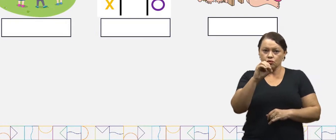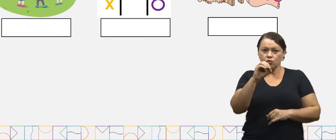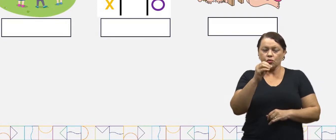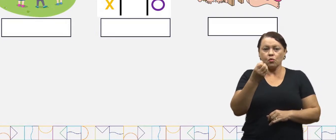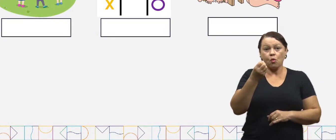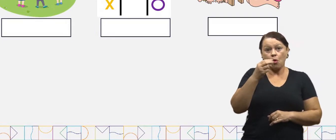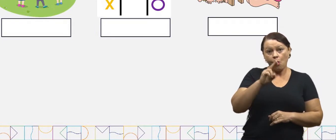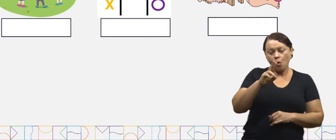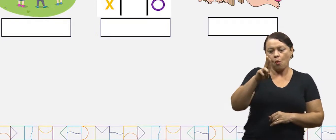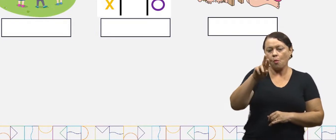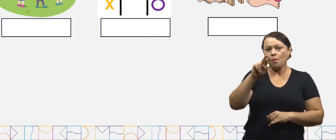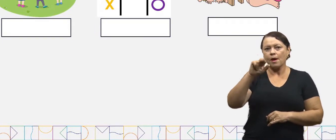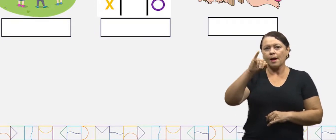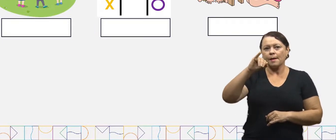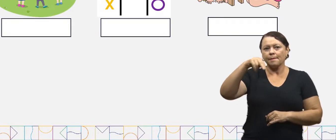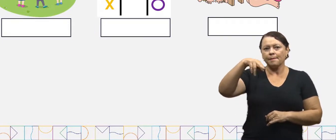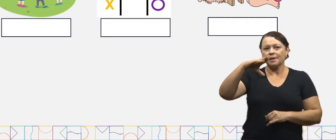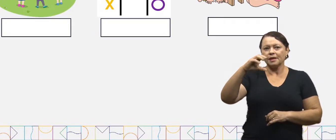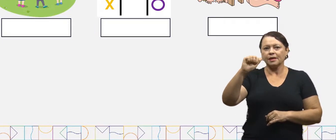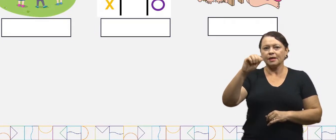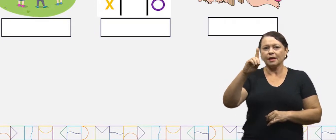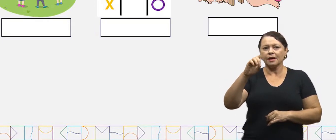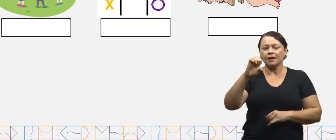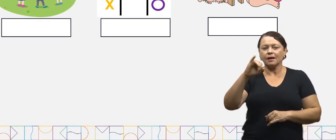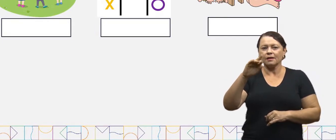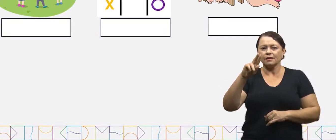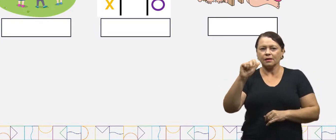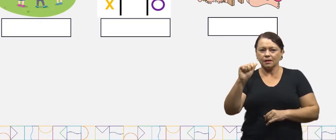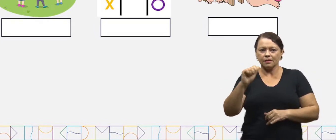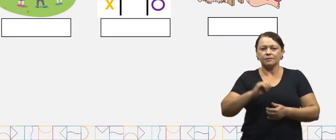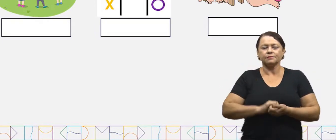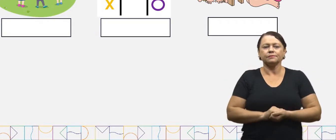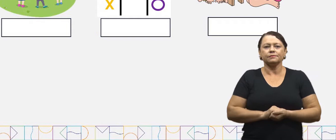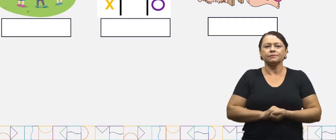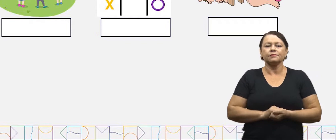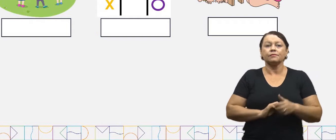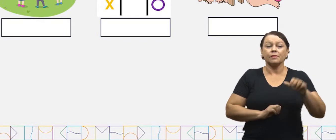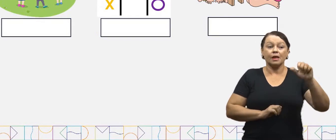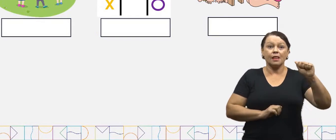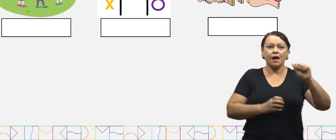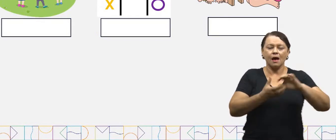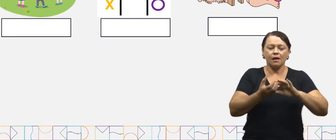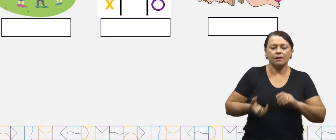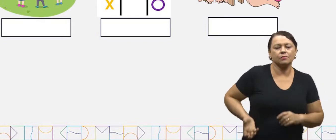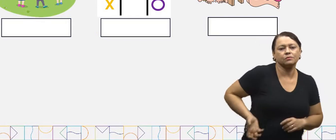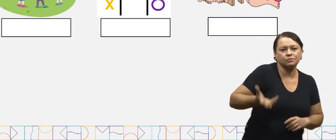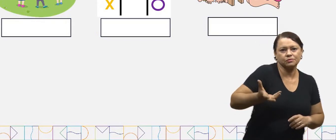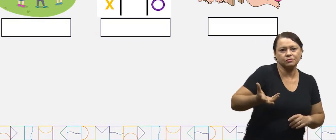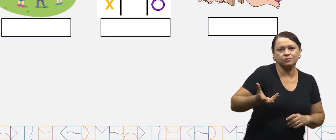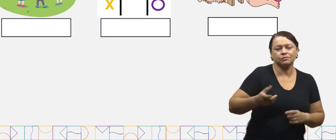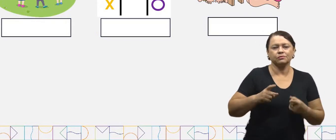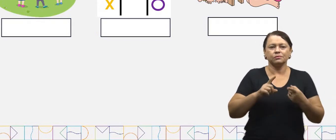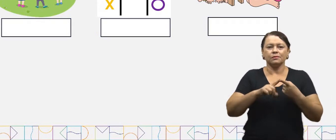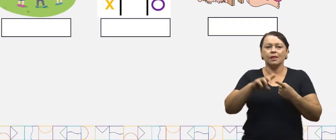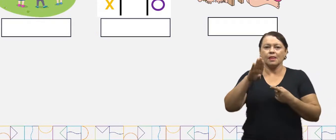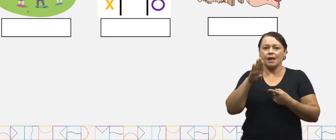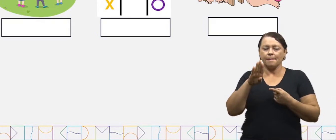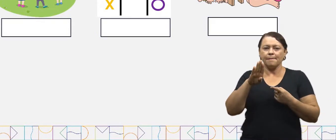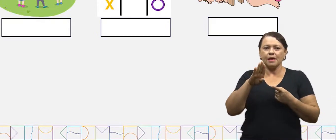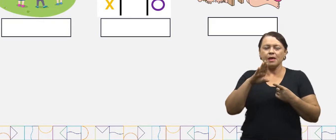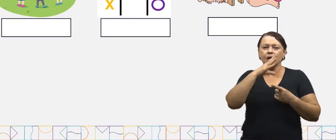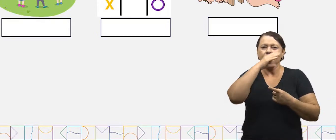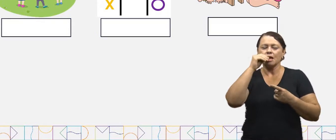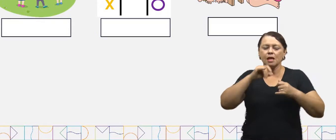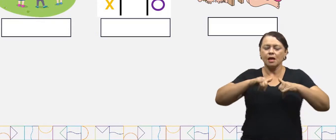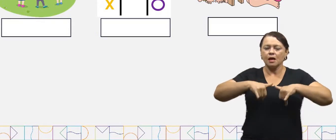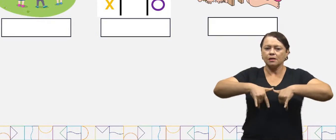brincadeira. Alternativa A, nós temos o boliche. Na alternativa B, nós temos crianças fazendo uma roda. Alternativa C, nós